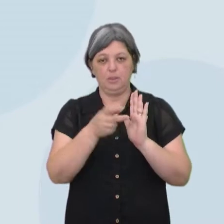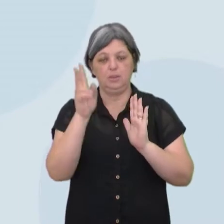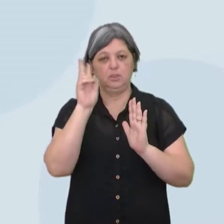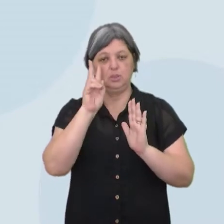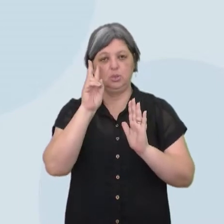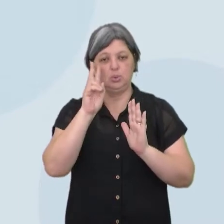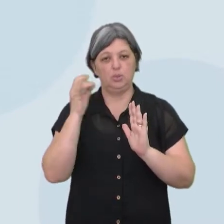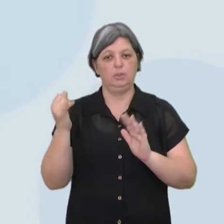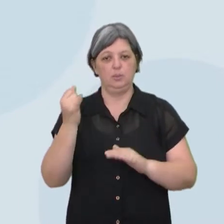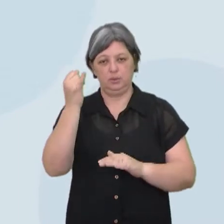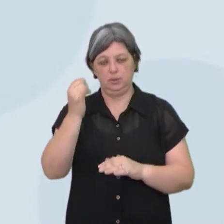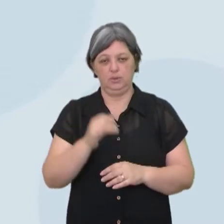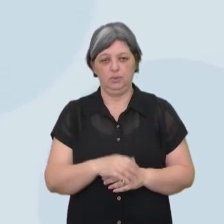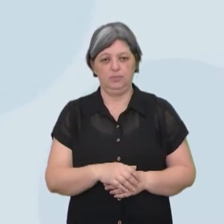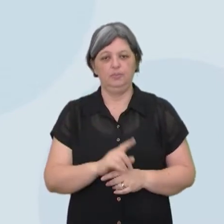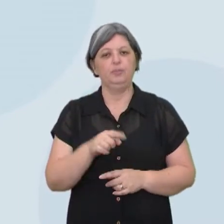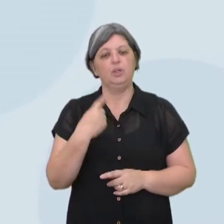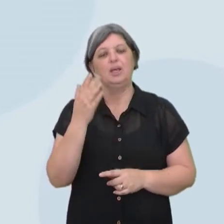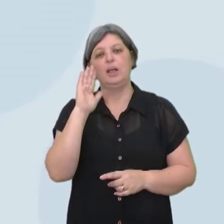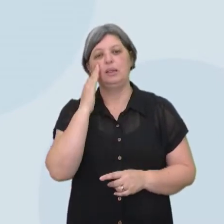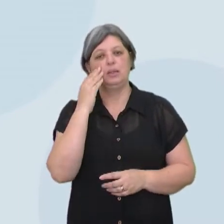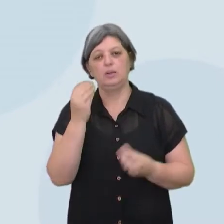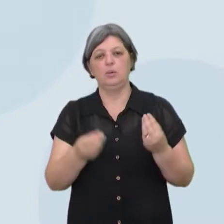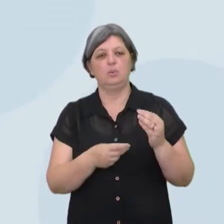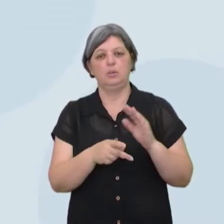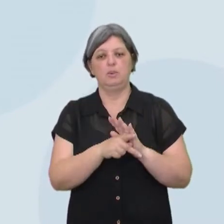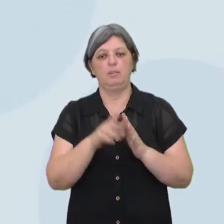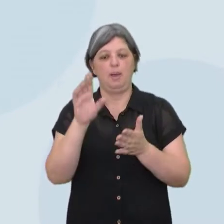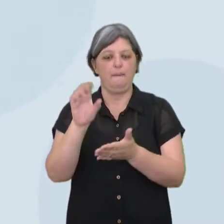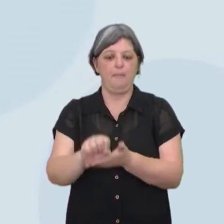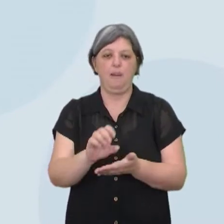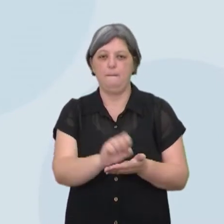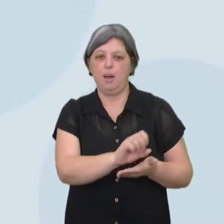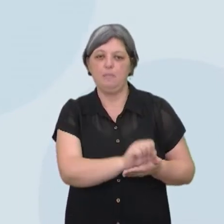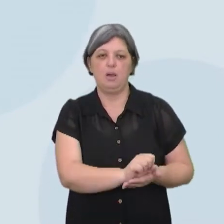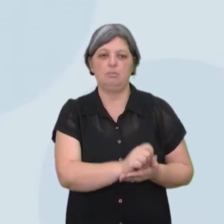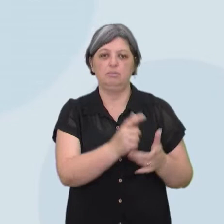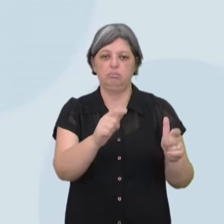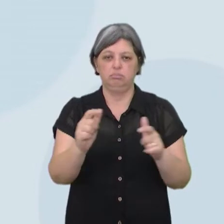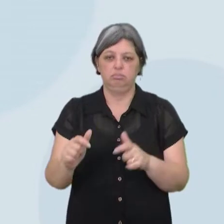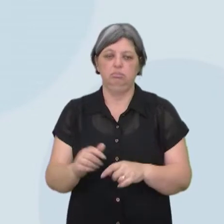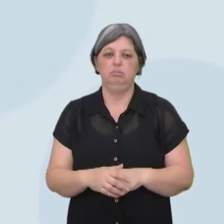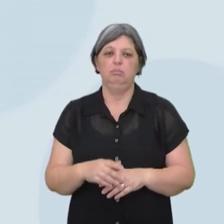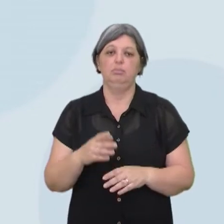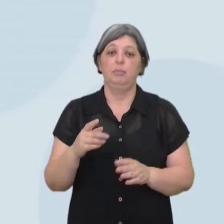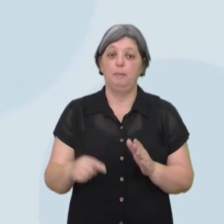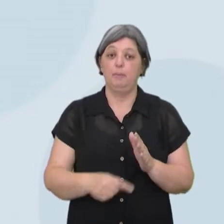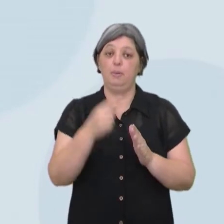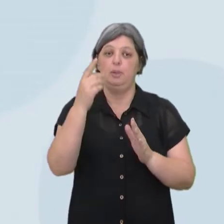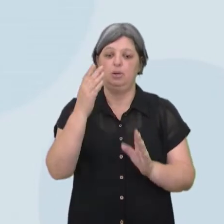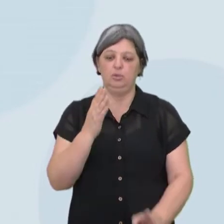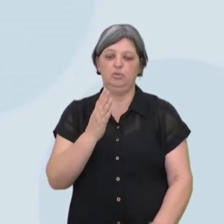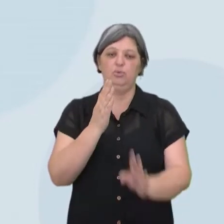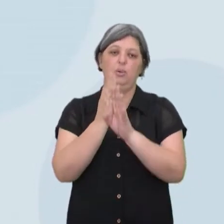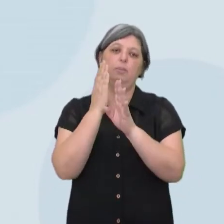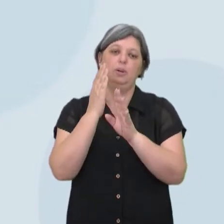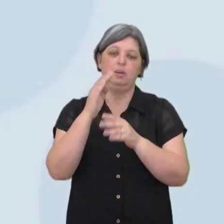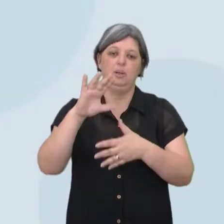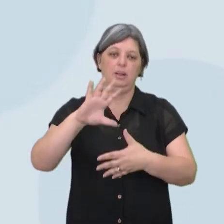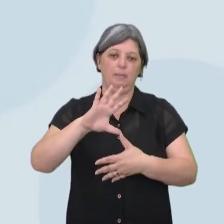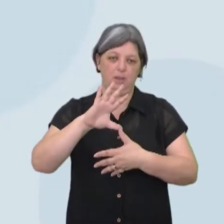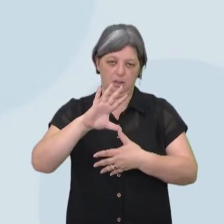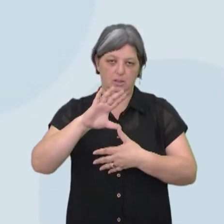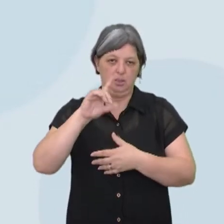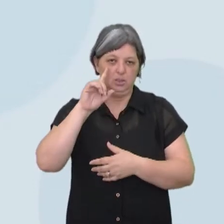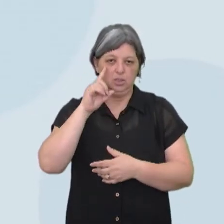importantes para a gente entender a própria questão do colonialismo, né? Então, o primeiro deles, o descobrimento da América, que foi em